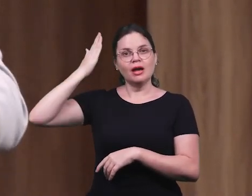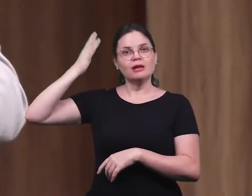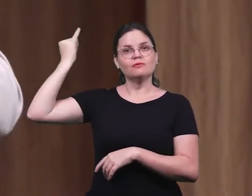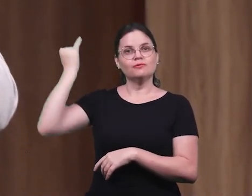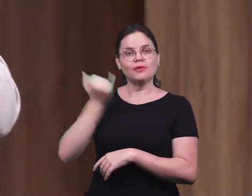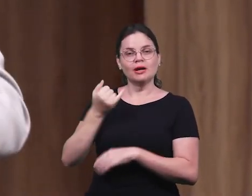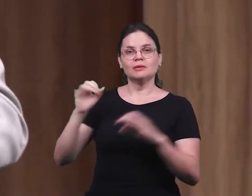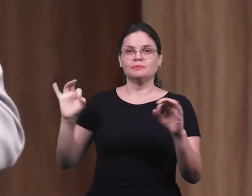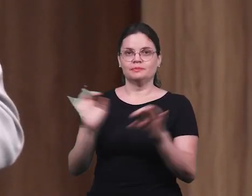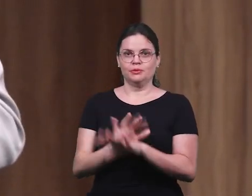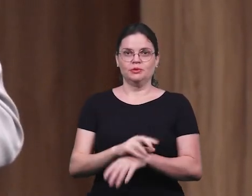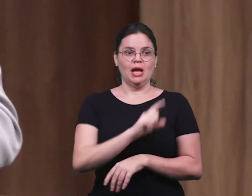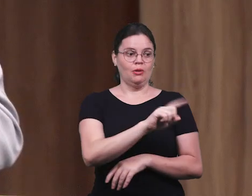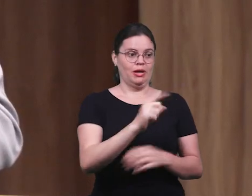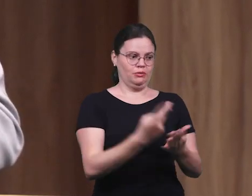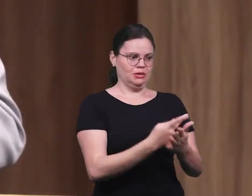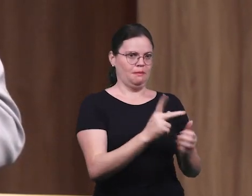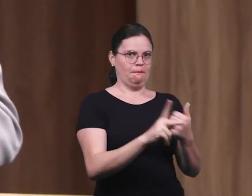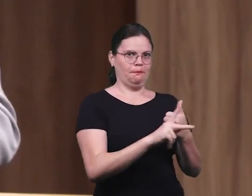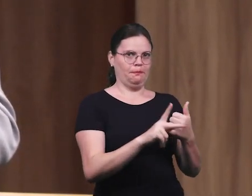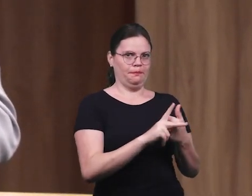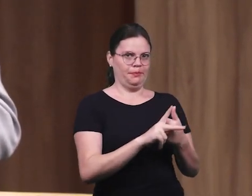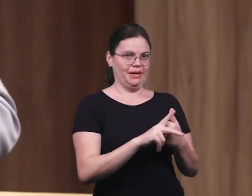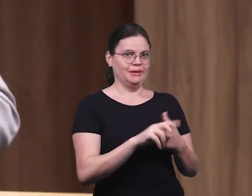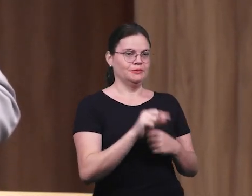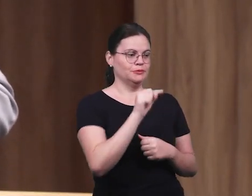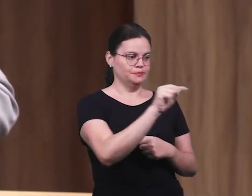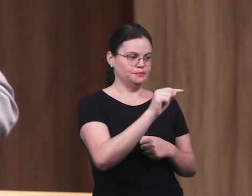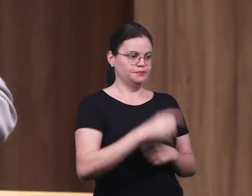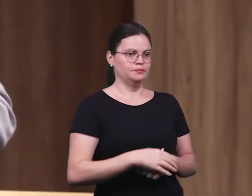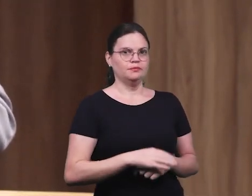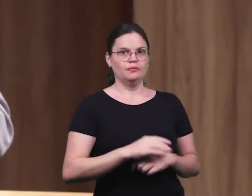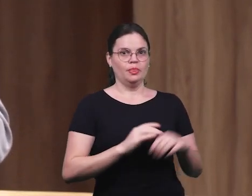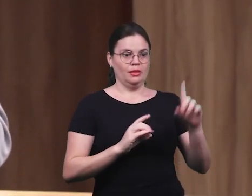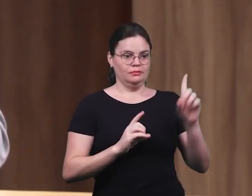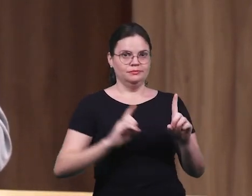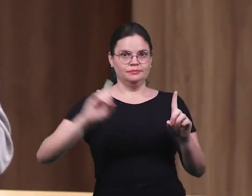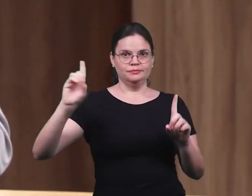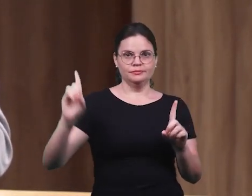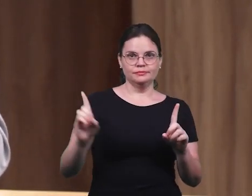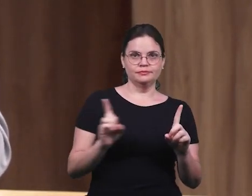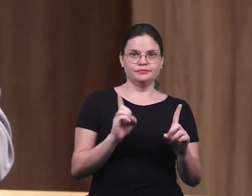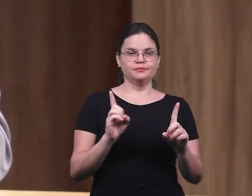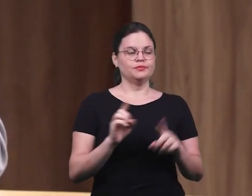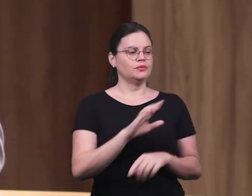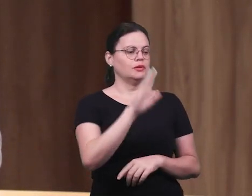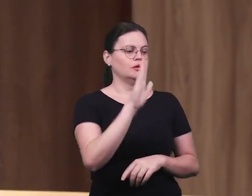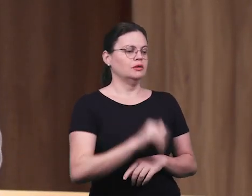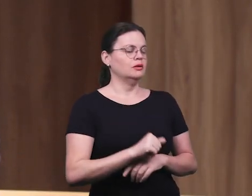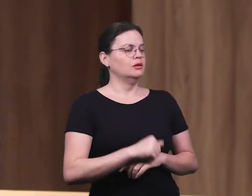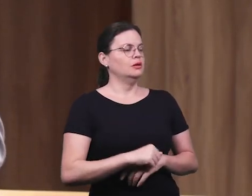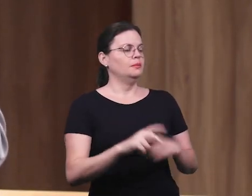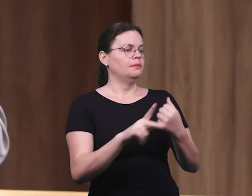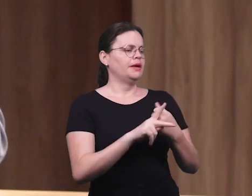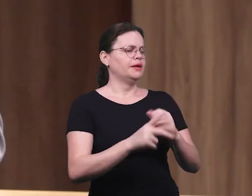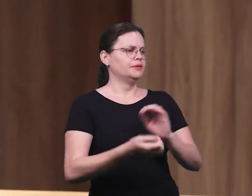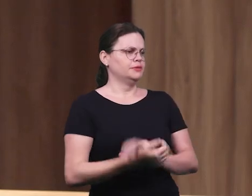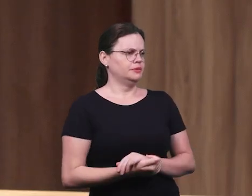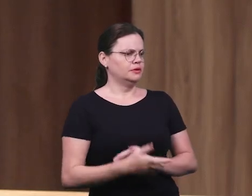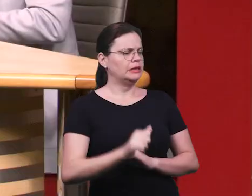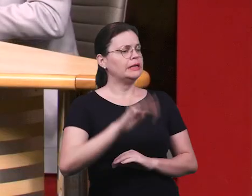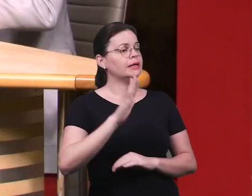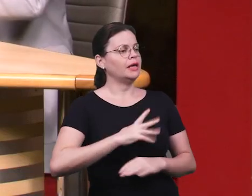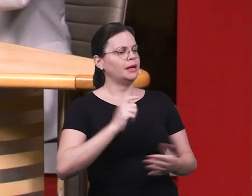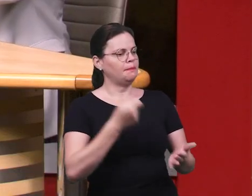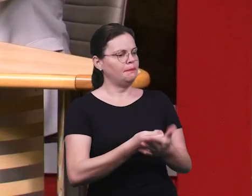ele acabou, foi embora, o Senhor se antecipou a Pedro antes que ele perguntasse. Sim, Pedro, o que te parece? Quem paga